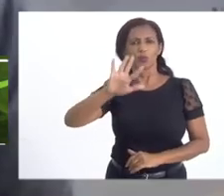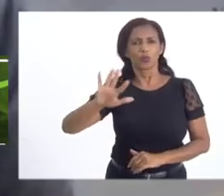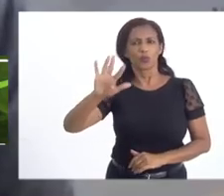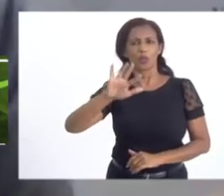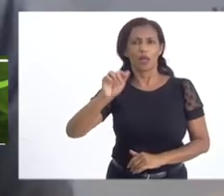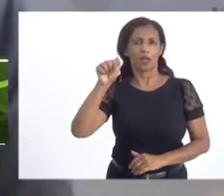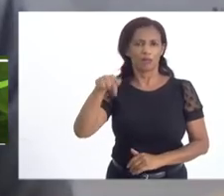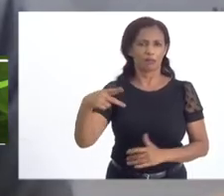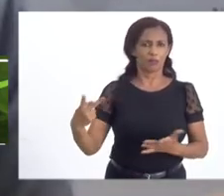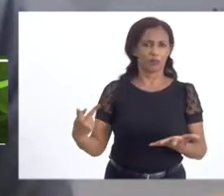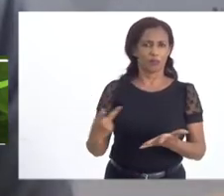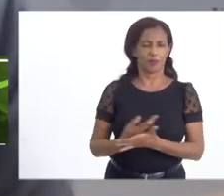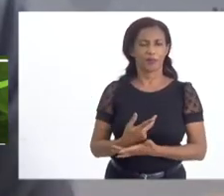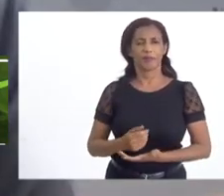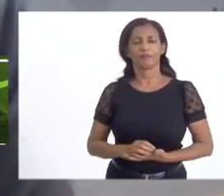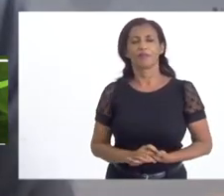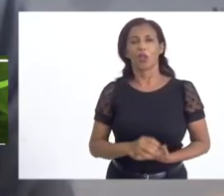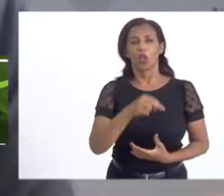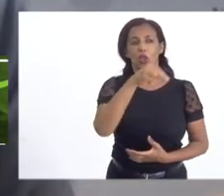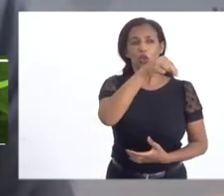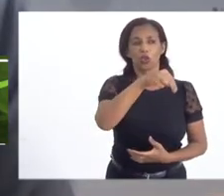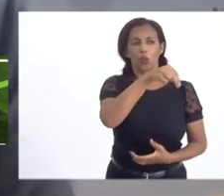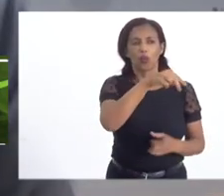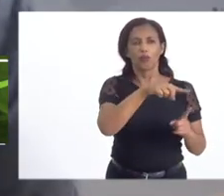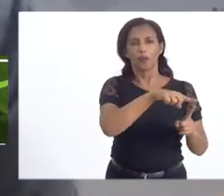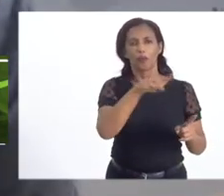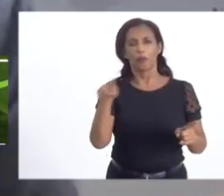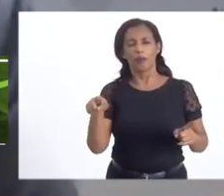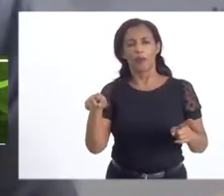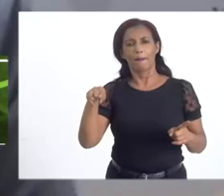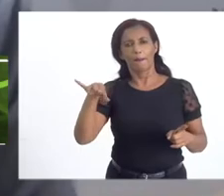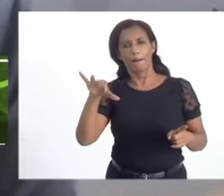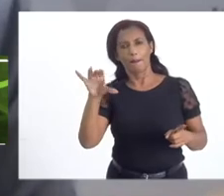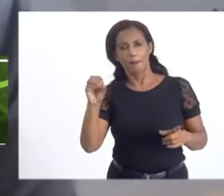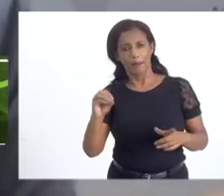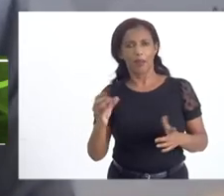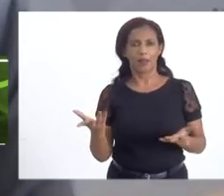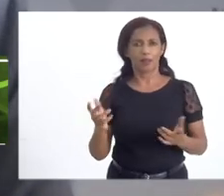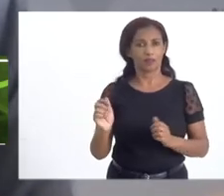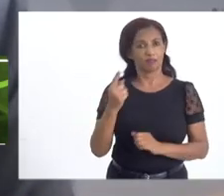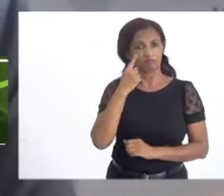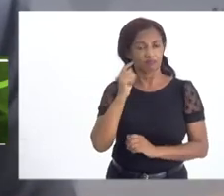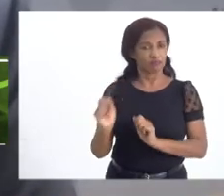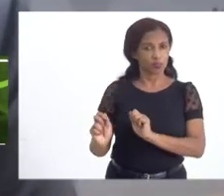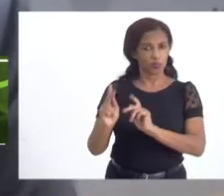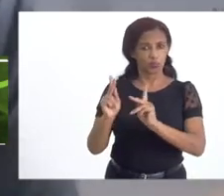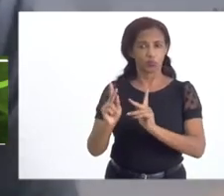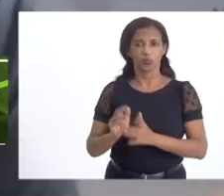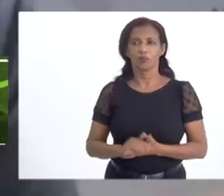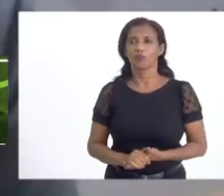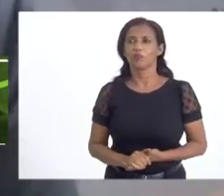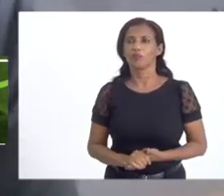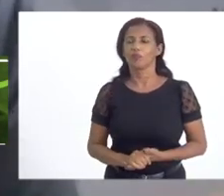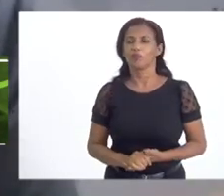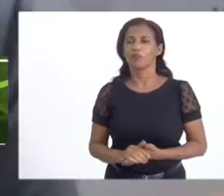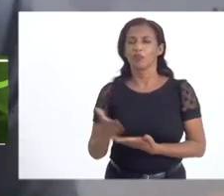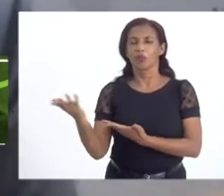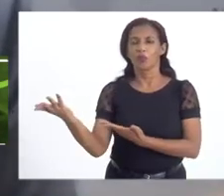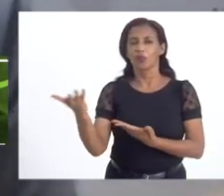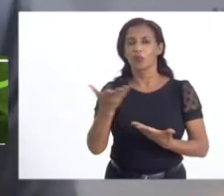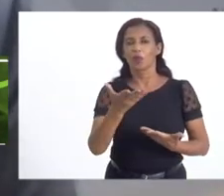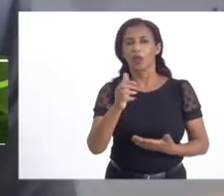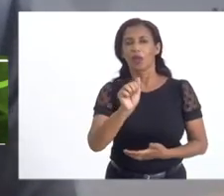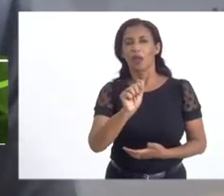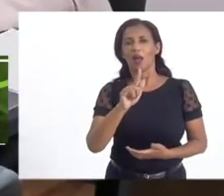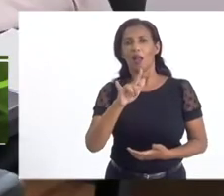novembro até março, né? Que acho que foi essa demanda. Eu acho que se está ok, eu passo aqui a palavra para